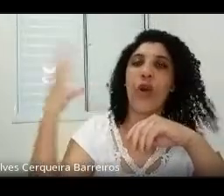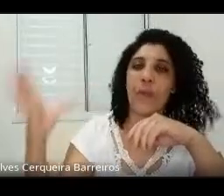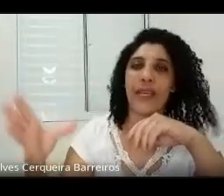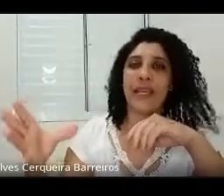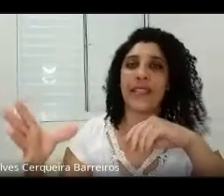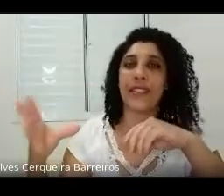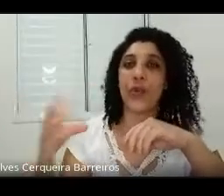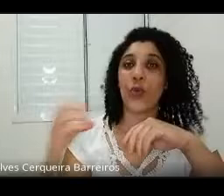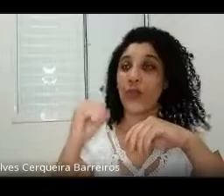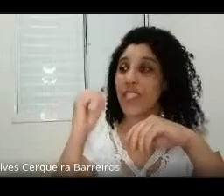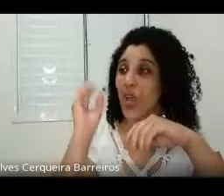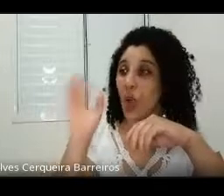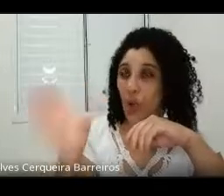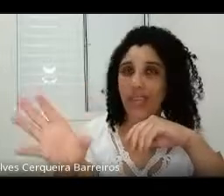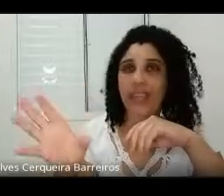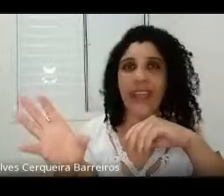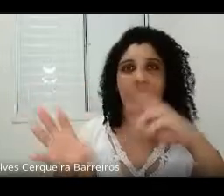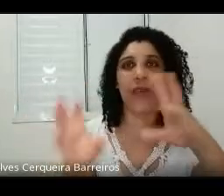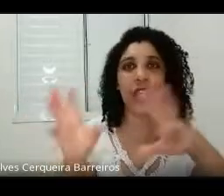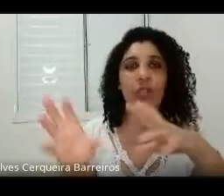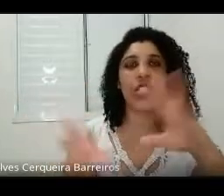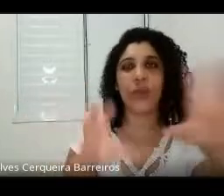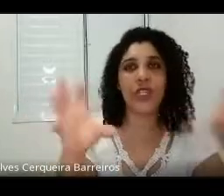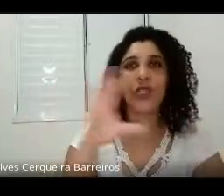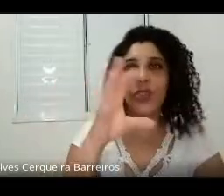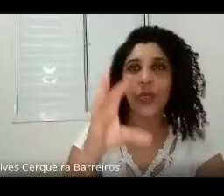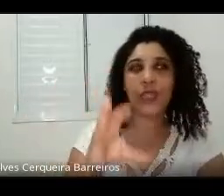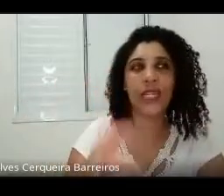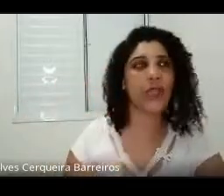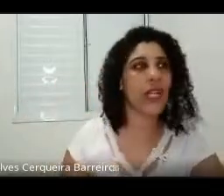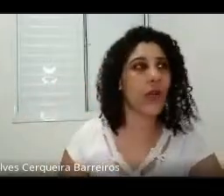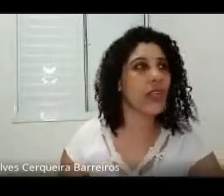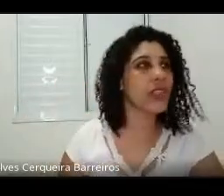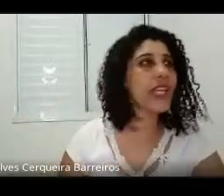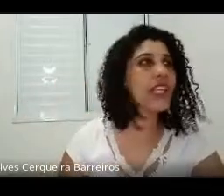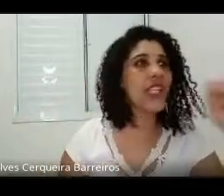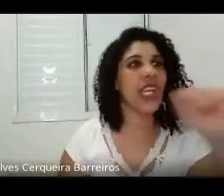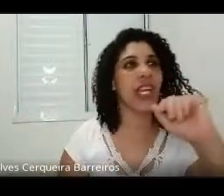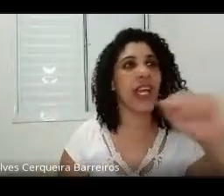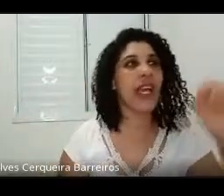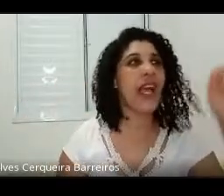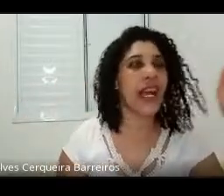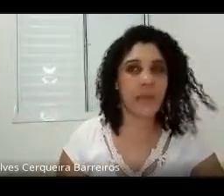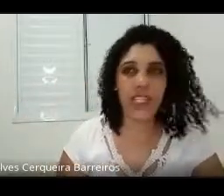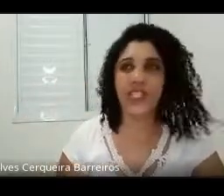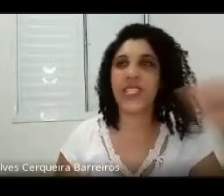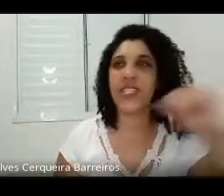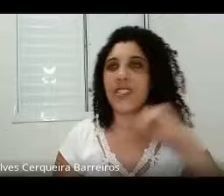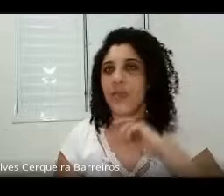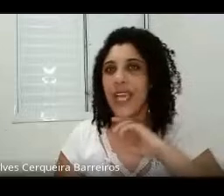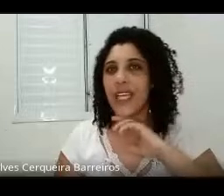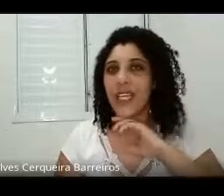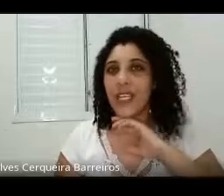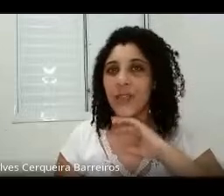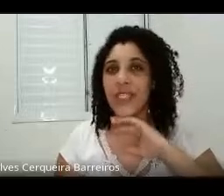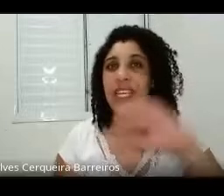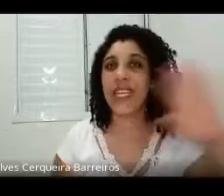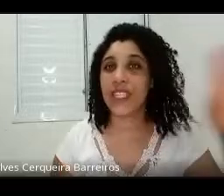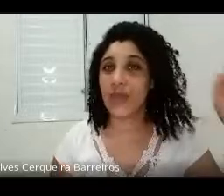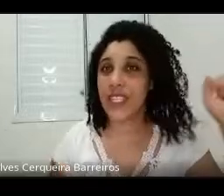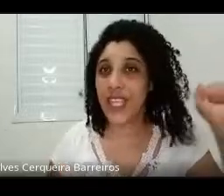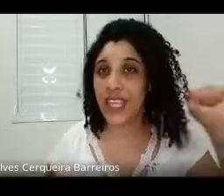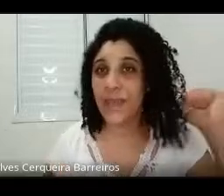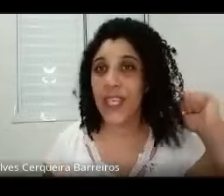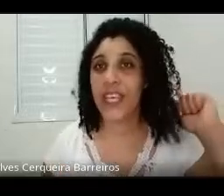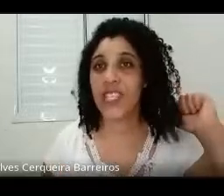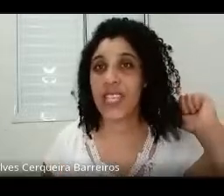uma cópia, né? Então, quando você olha, né, é o ícone, tipo os ícones do computador. Tem lá o ícone da lixeira, as pastinhas que são para os arquivos.